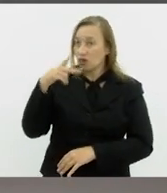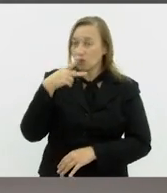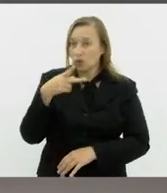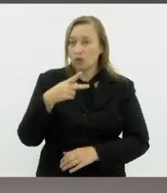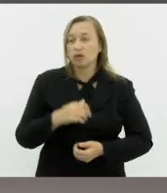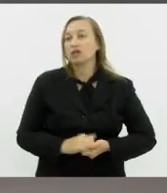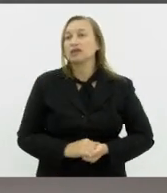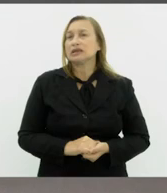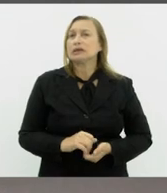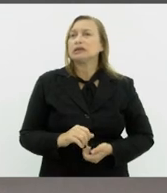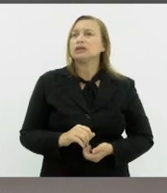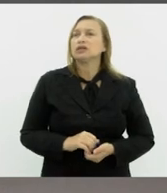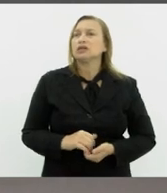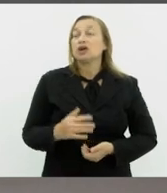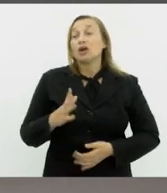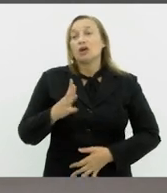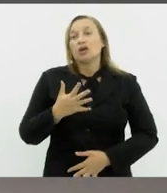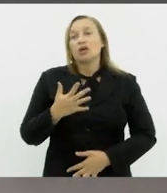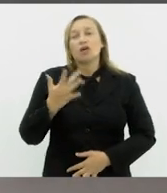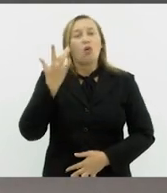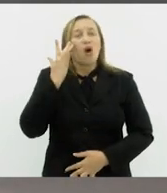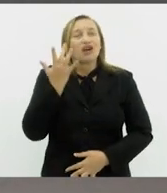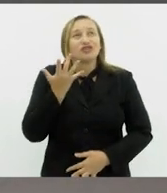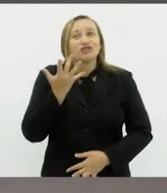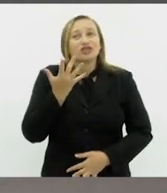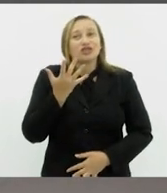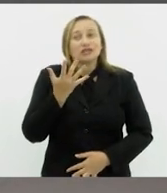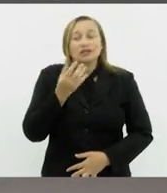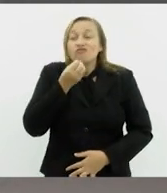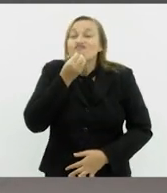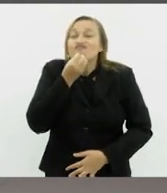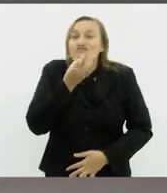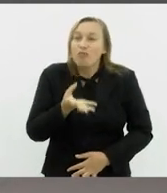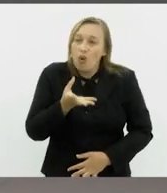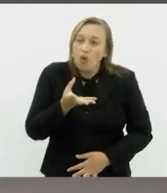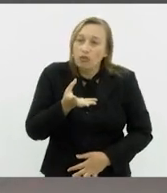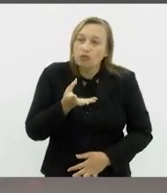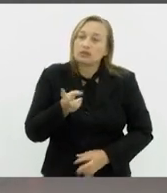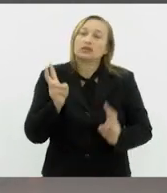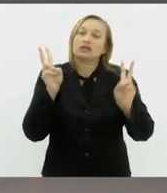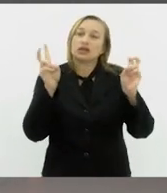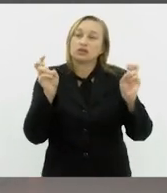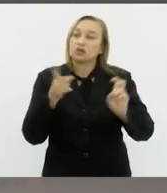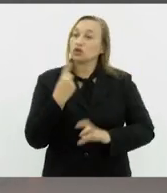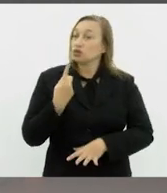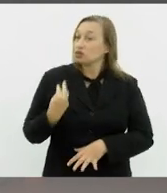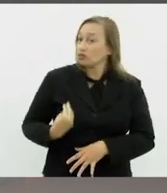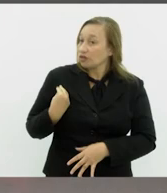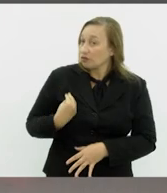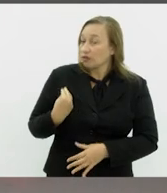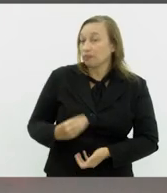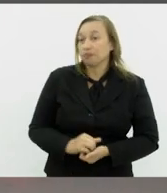acho muito, muito elucidativa dessa questão que nós estamos vivendo.